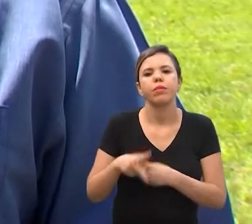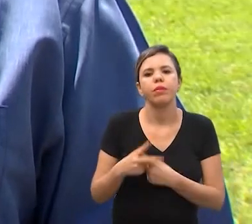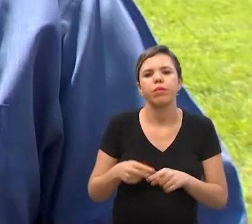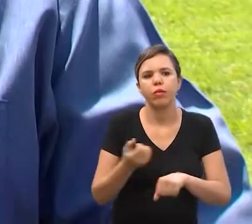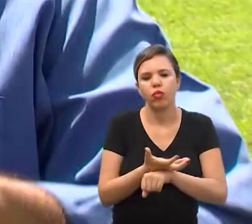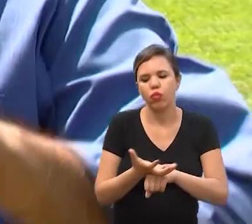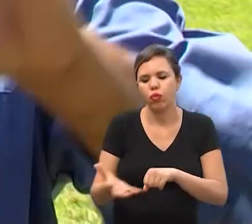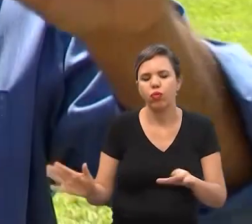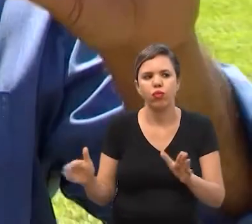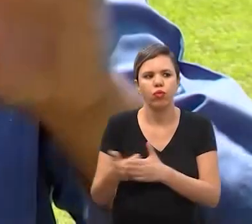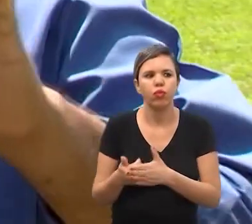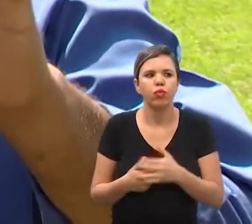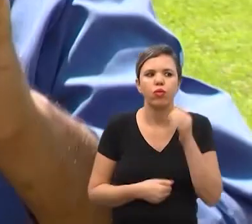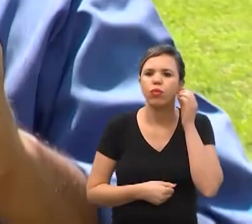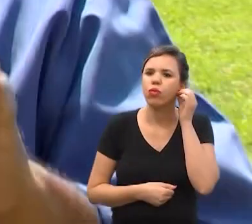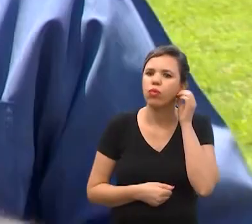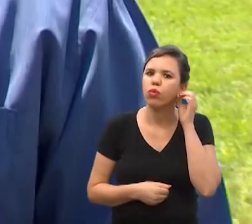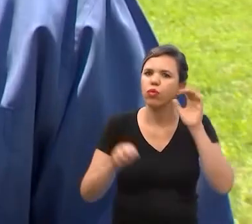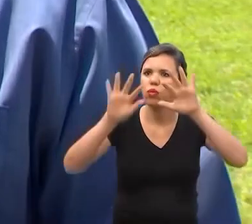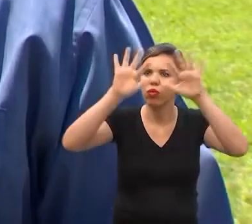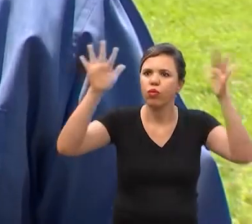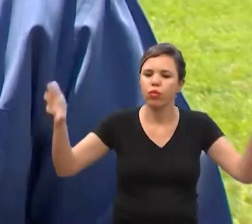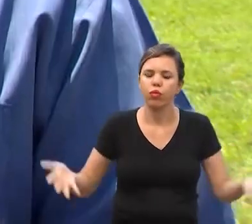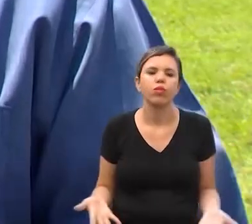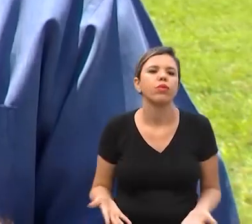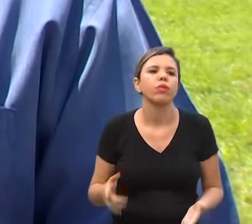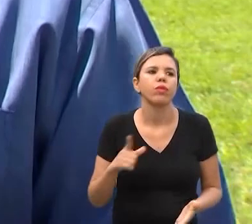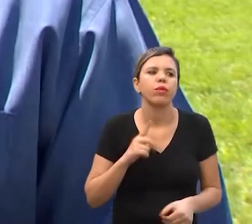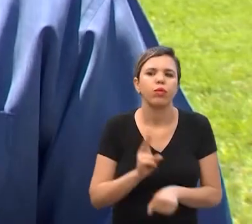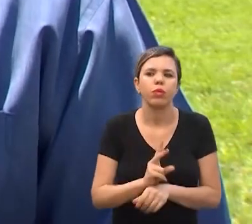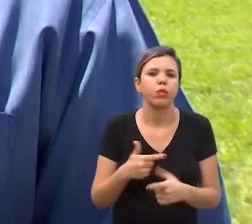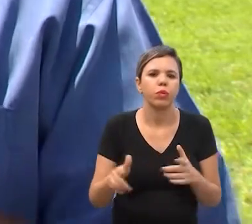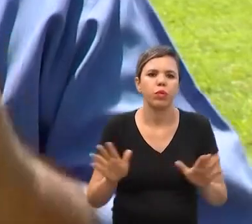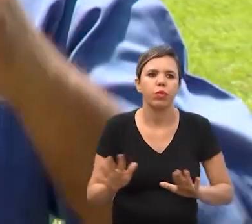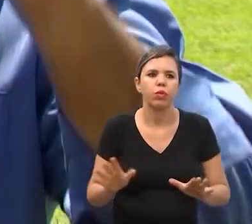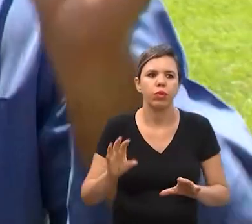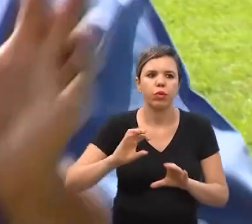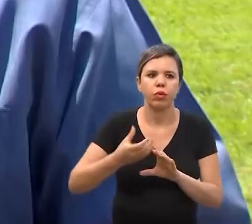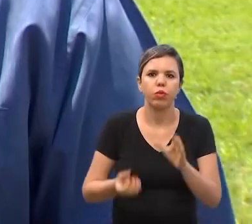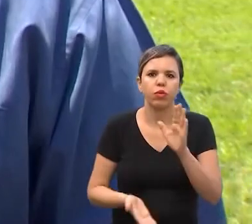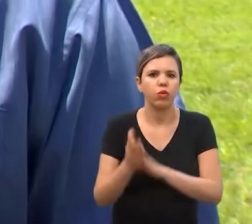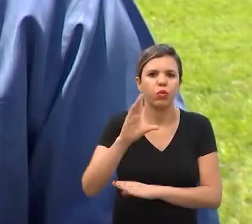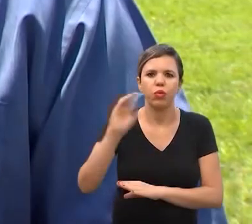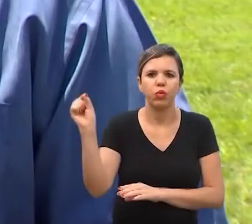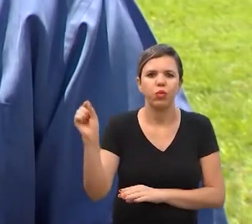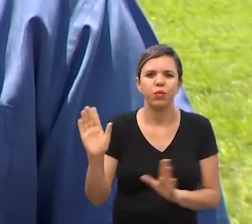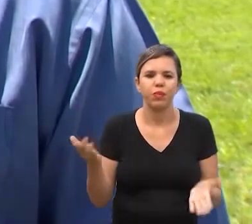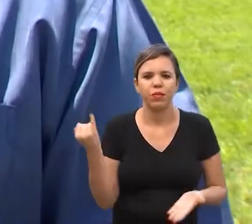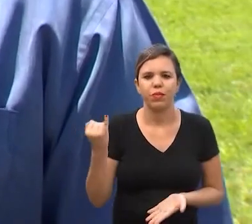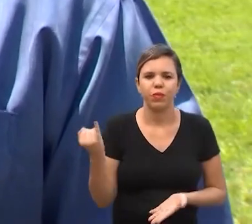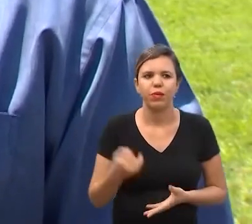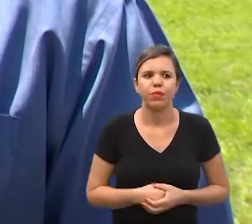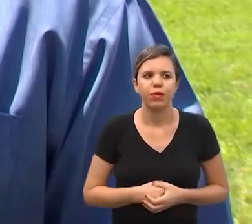do gramado, né? Fechar as telas em volta para que a bola não some, né? Então é